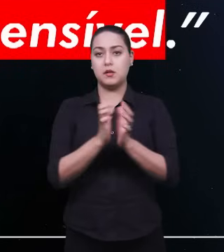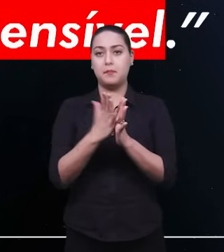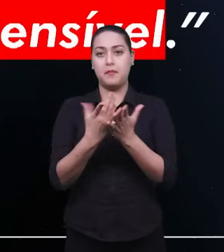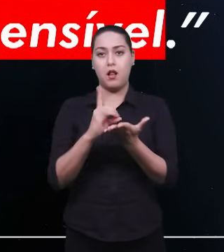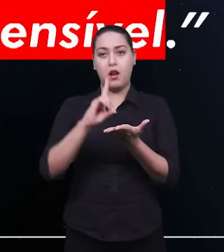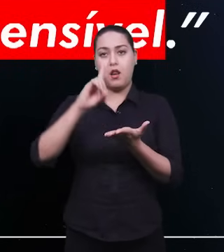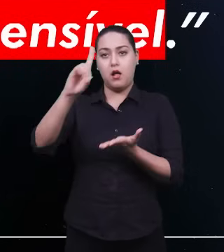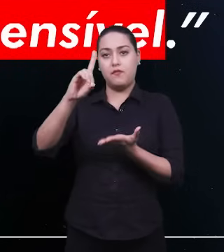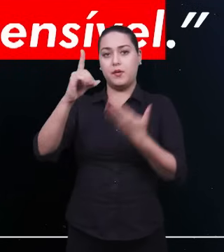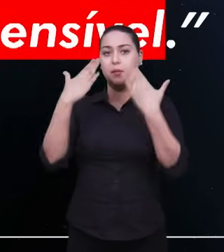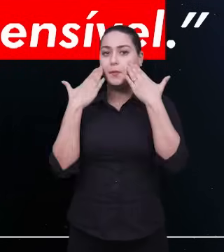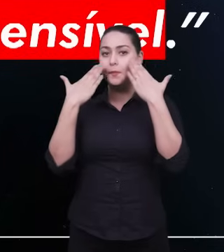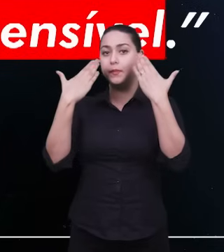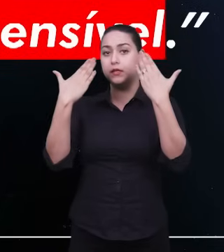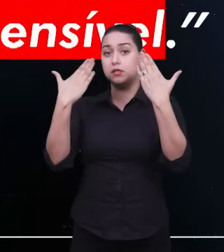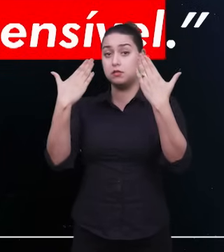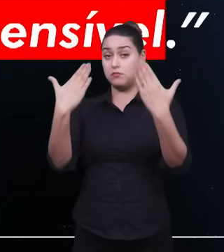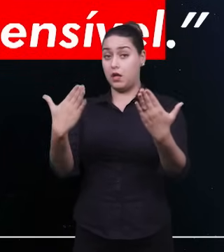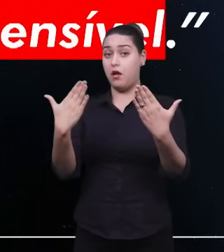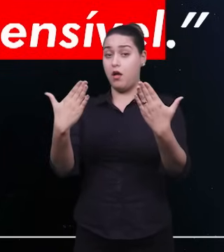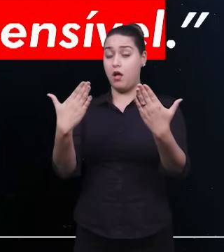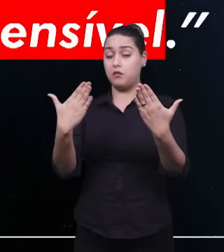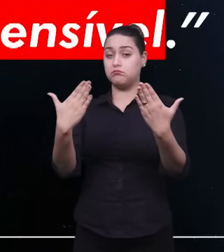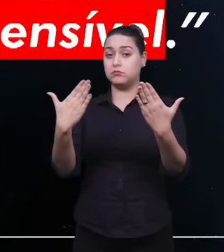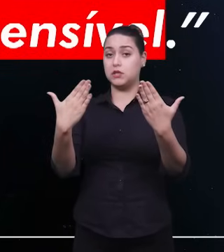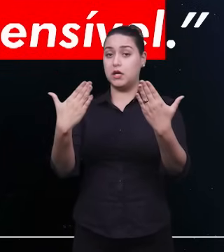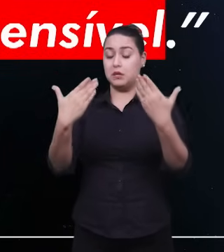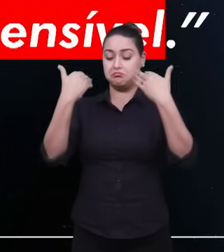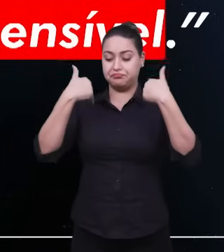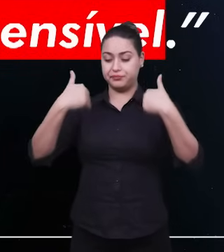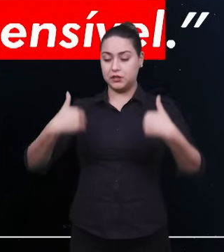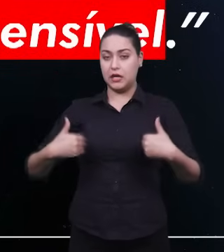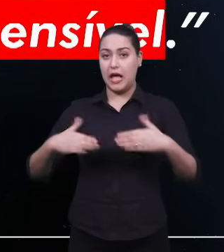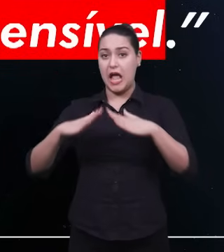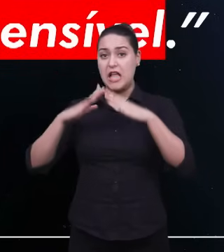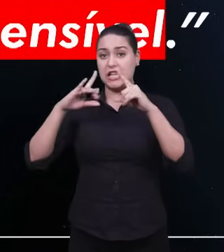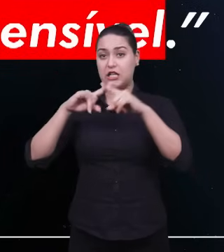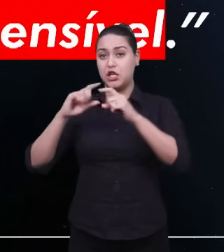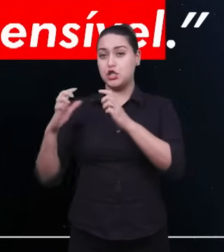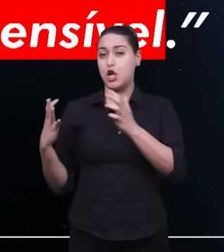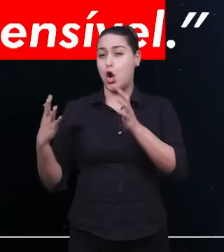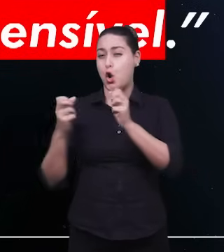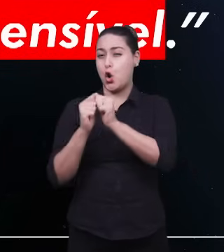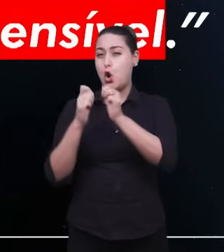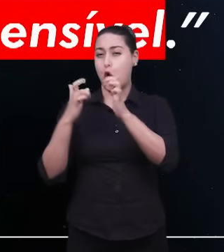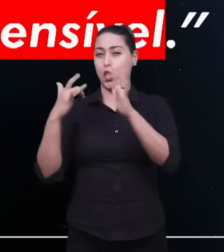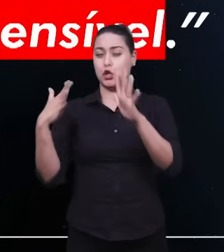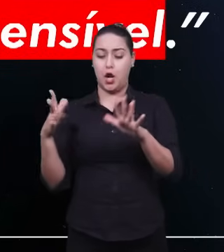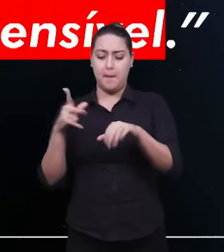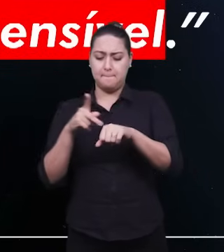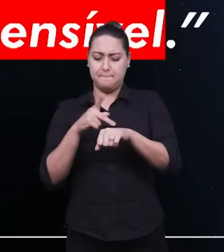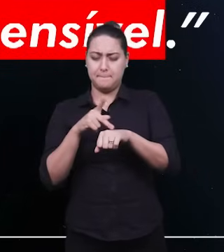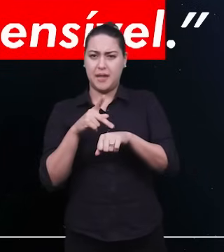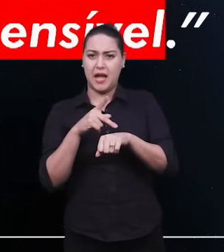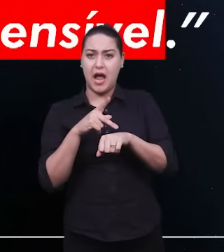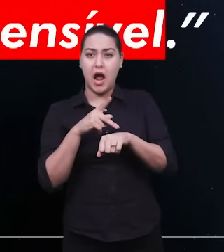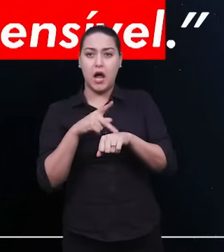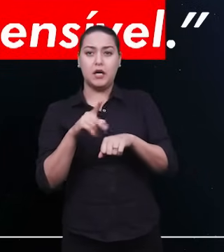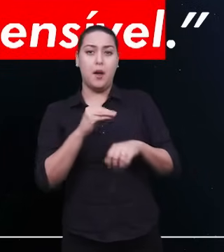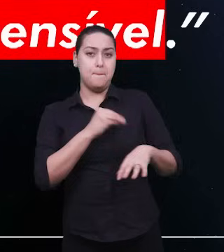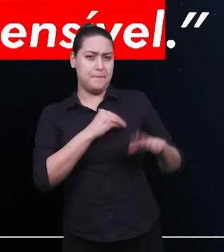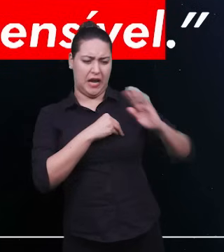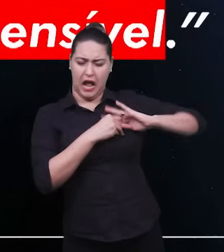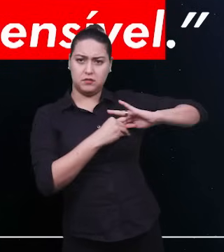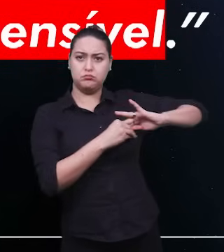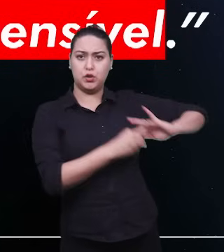palavra, para a apresentar a si mesmo igreja gloriosa, sem mácula,